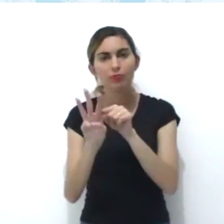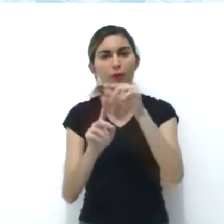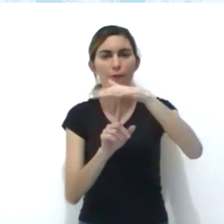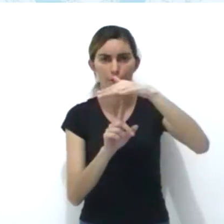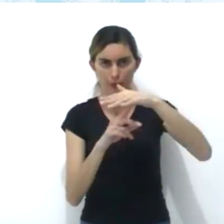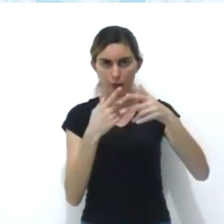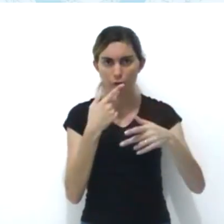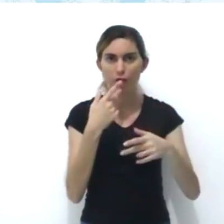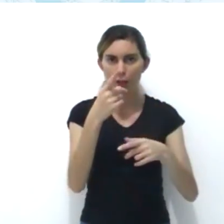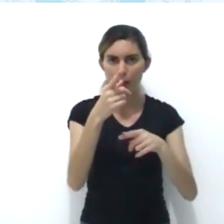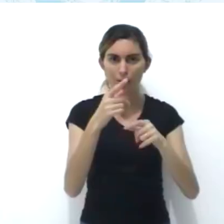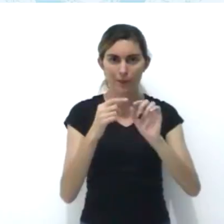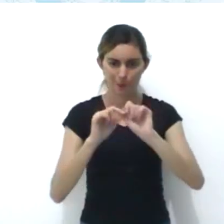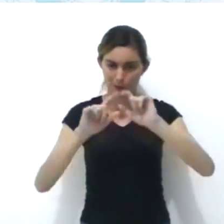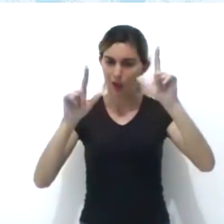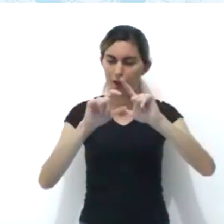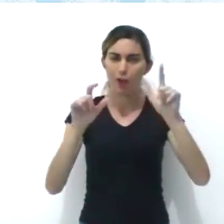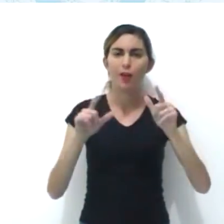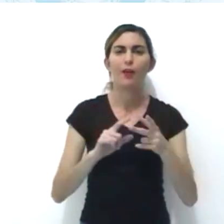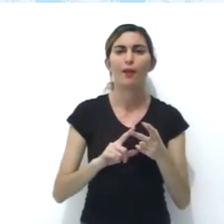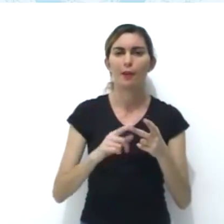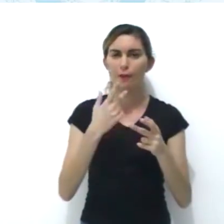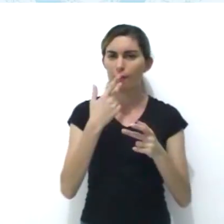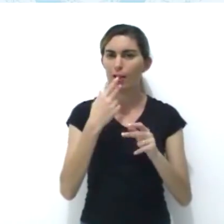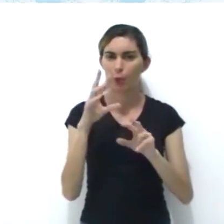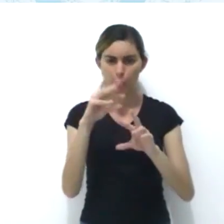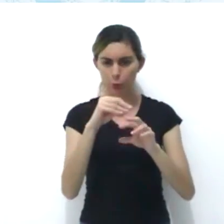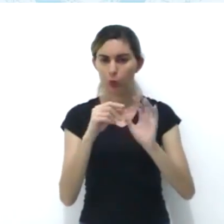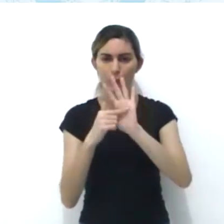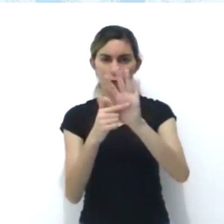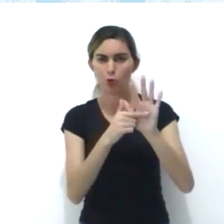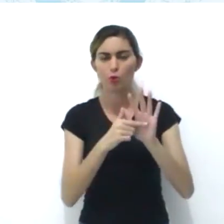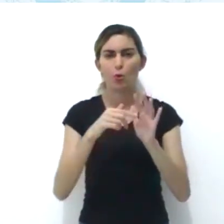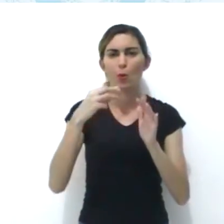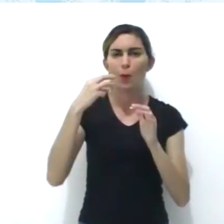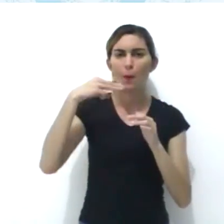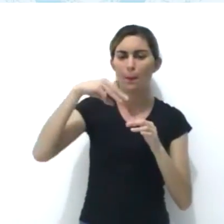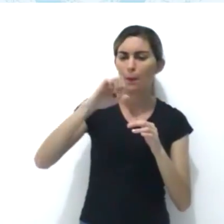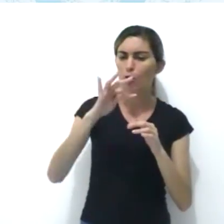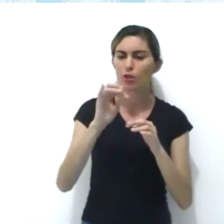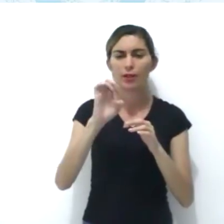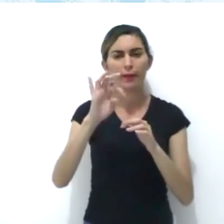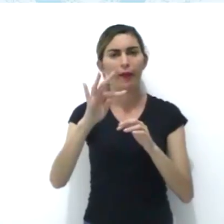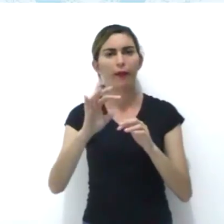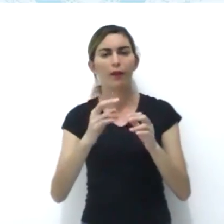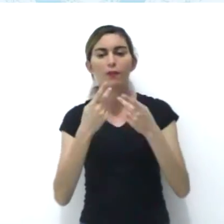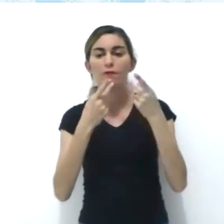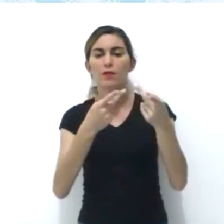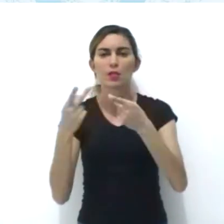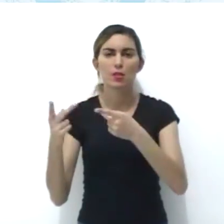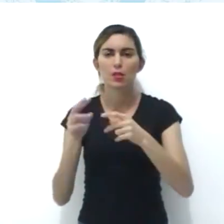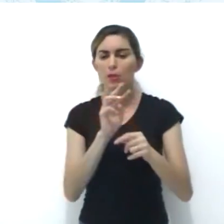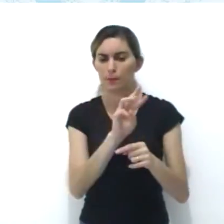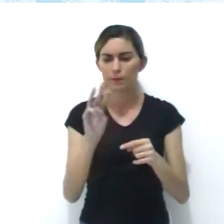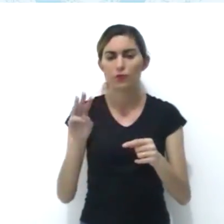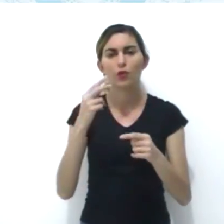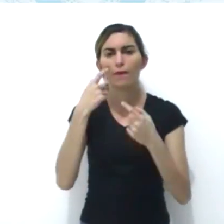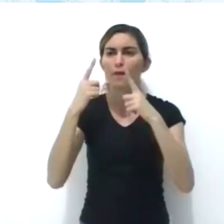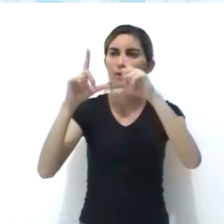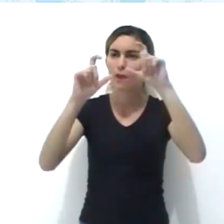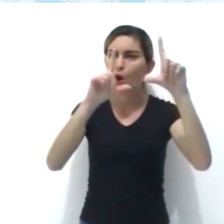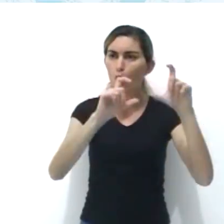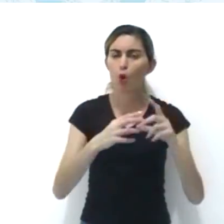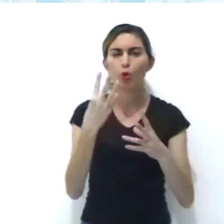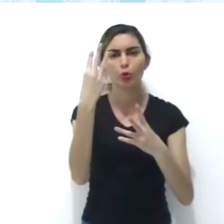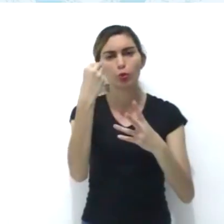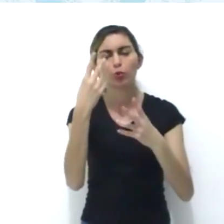sites daquelas feiras que eu falei para vocês, Spotec, Spot7, né, Mostratec. Visitem essas feiras, vejam